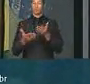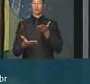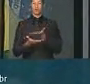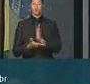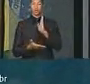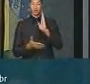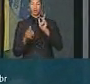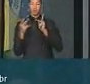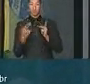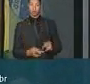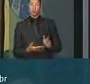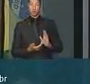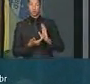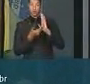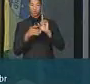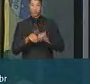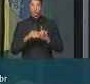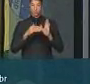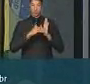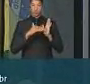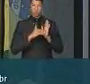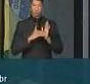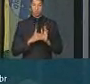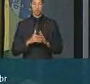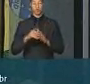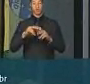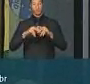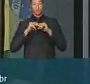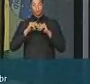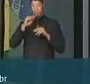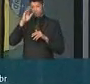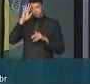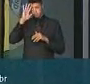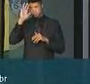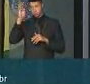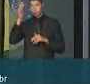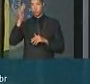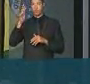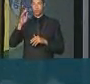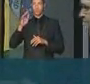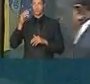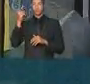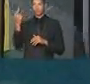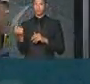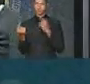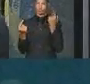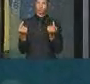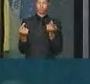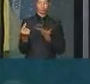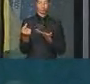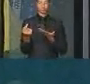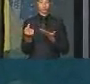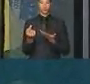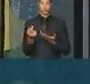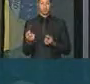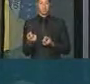aprovando esse projeto na câmara e no senado por uma decisão unilateral uma decisão